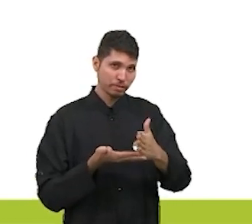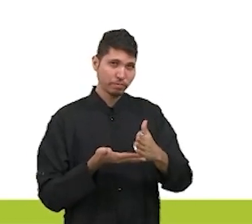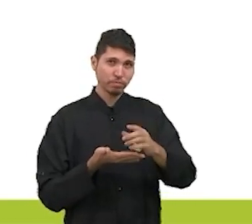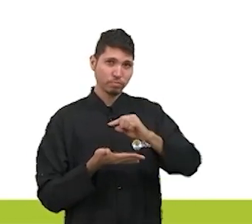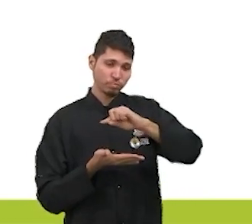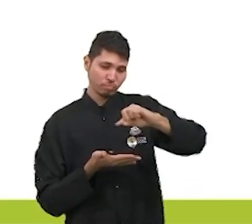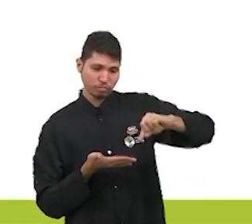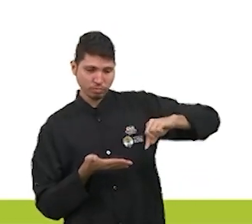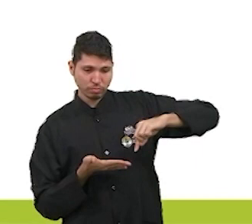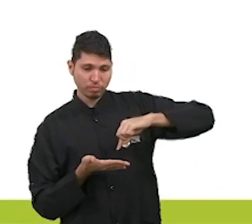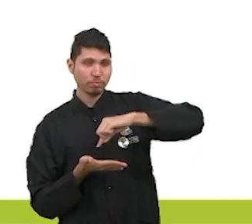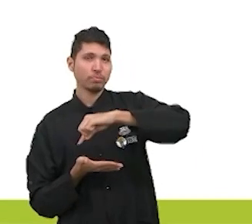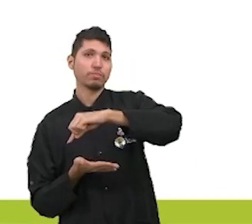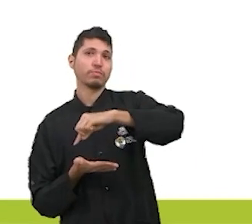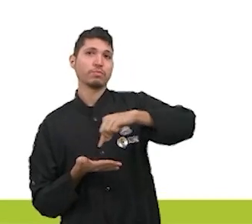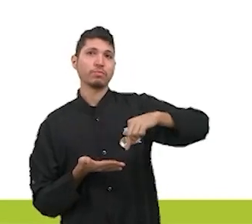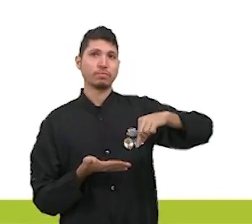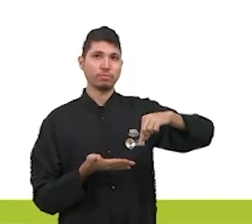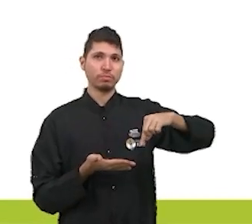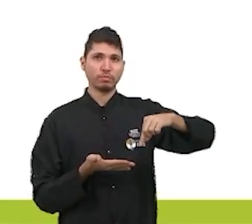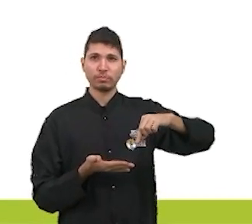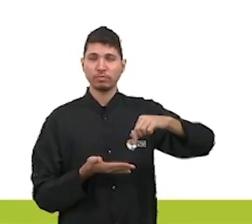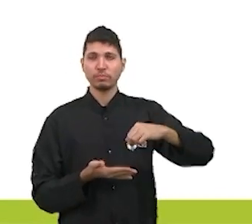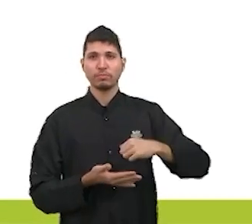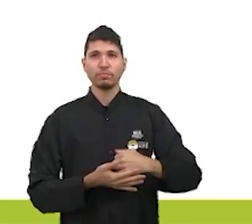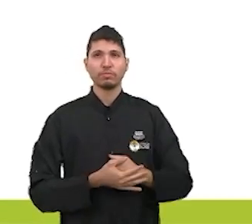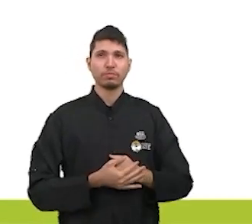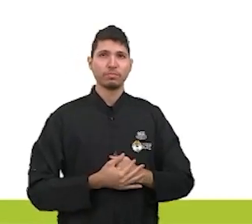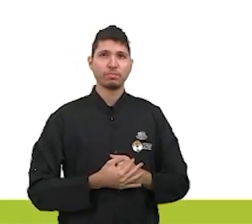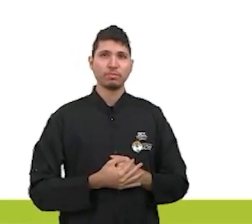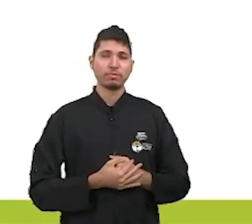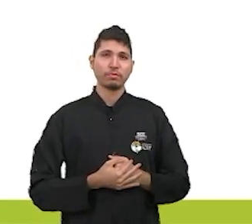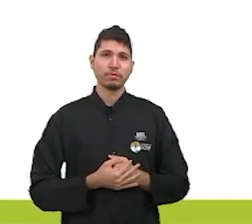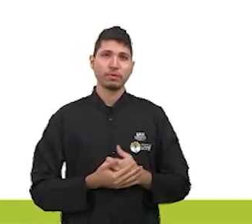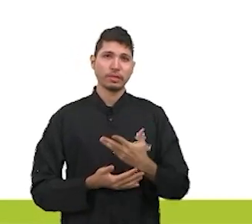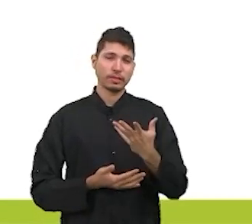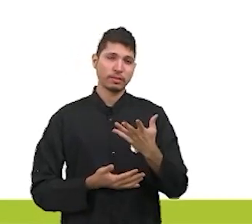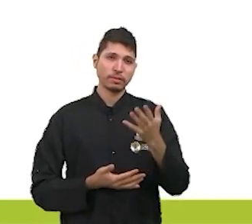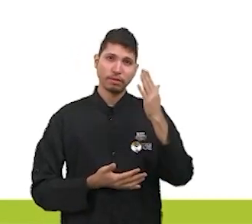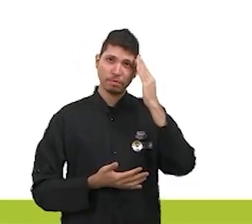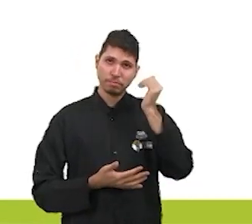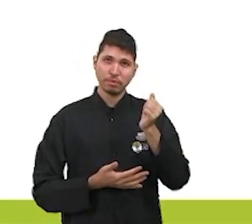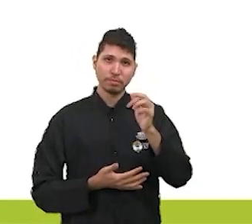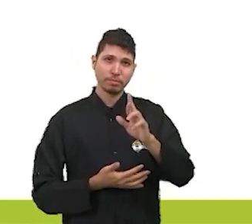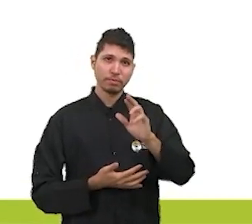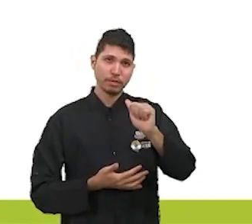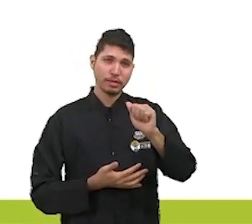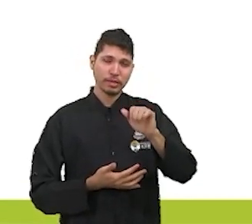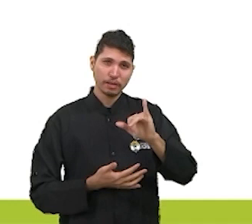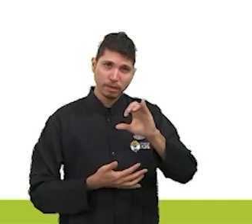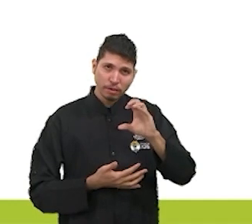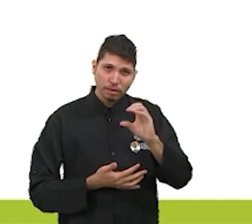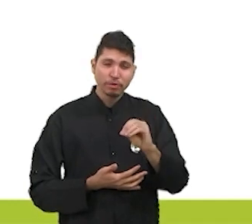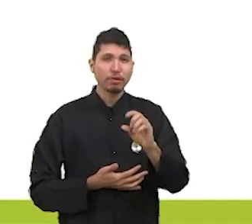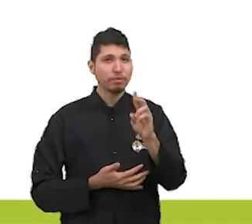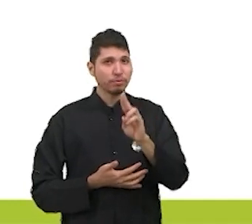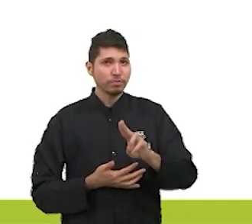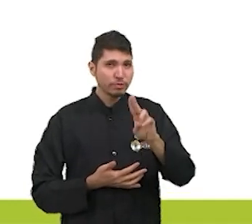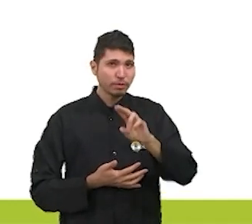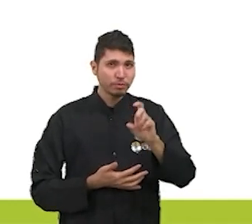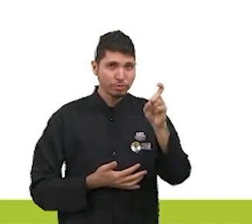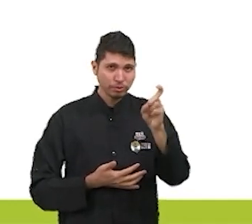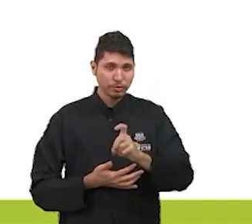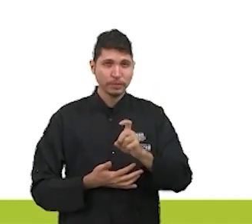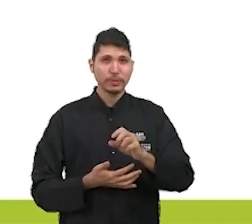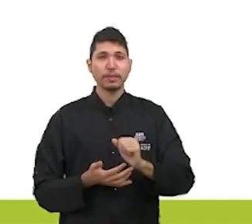Lembrando que tem uma circunferência inteira aqui, que é o pé da árvore. Ele quer saber o raio. A gente vai chamar de x, tá bom? E eu tenho aqui basicamente o teorema